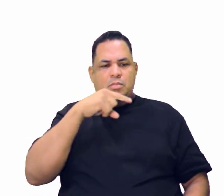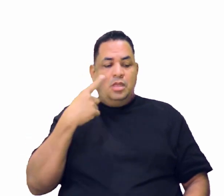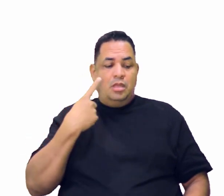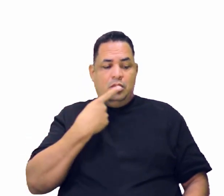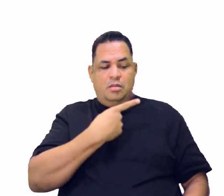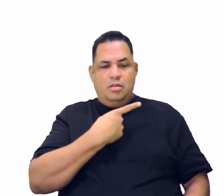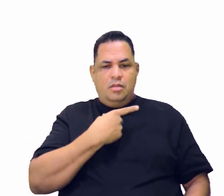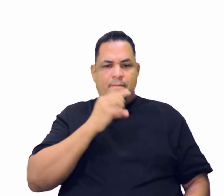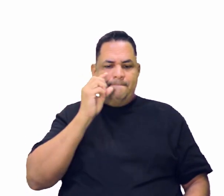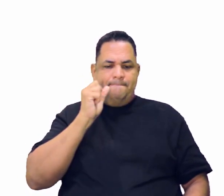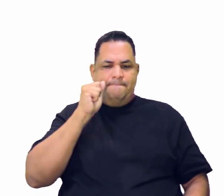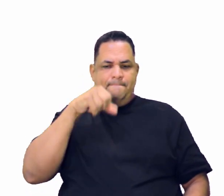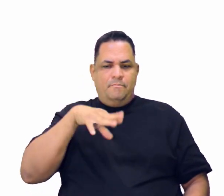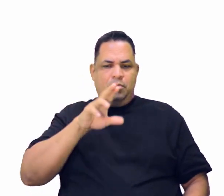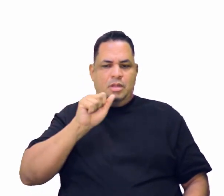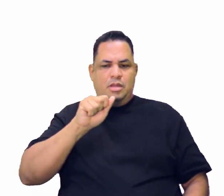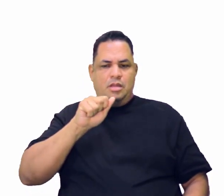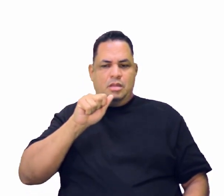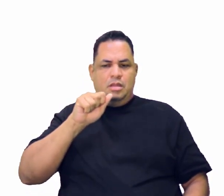Beleza?